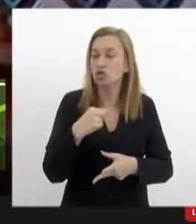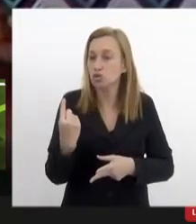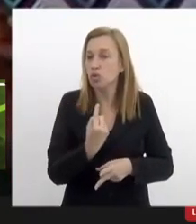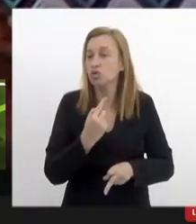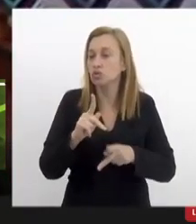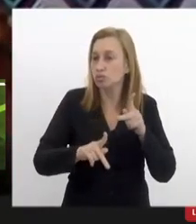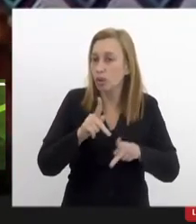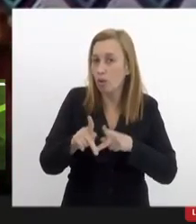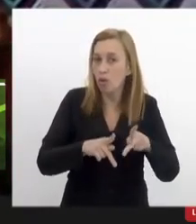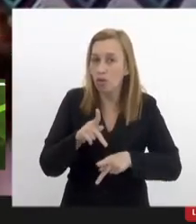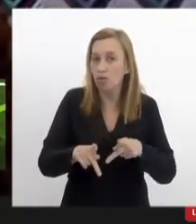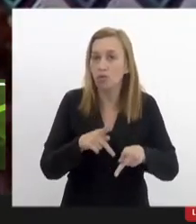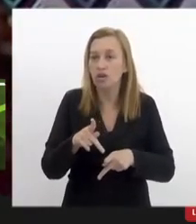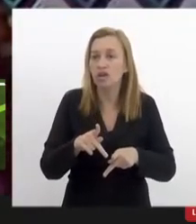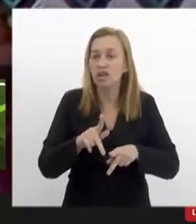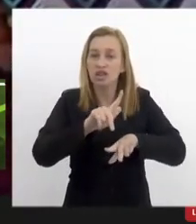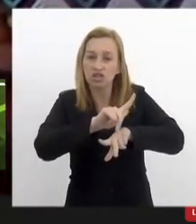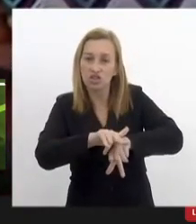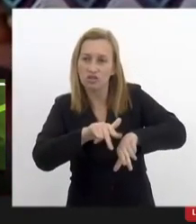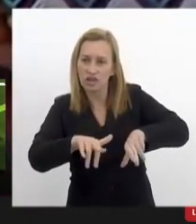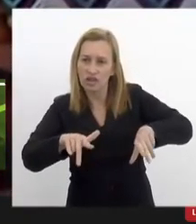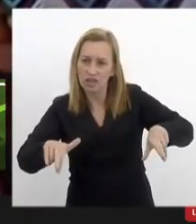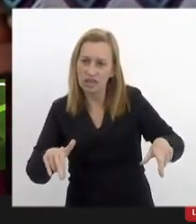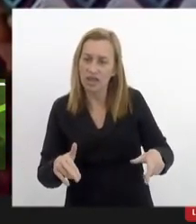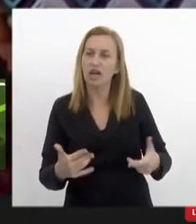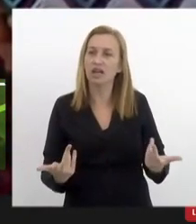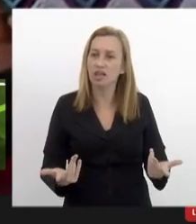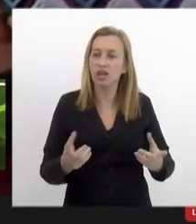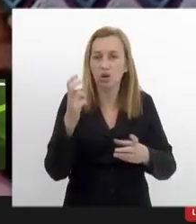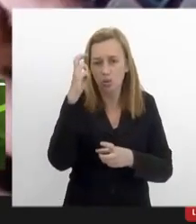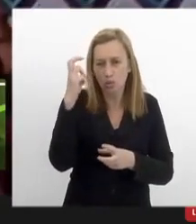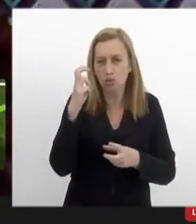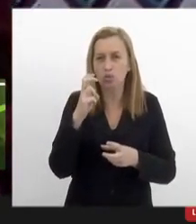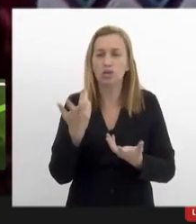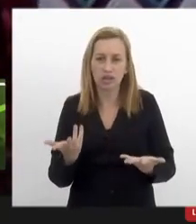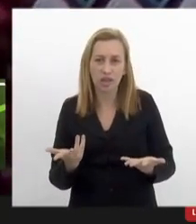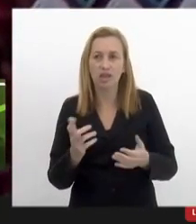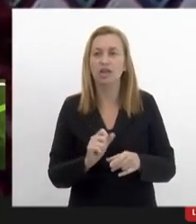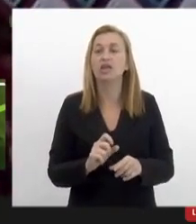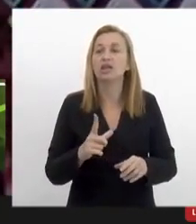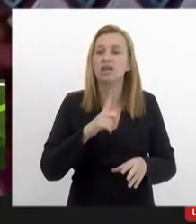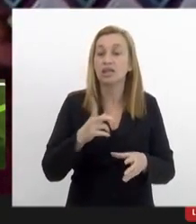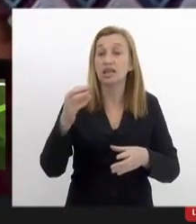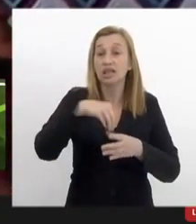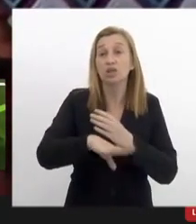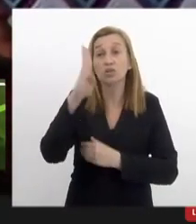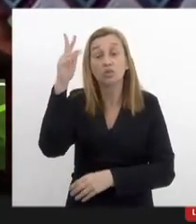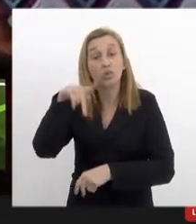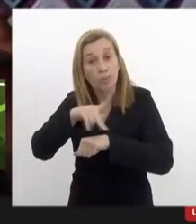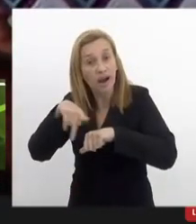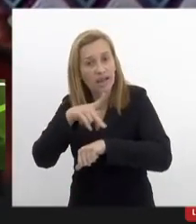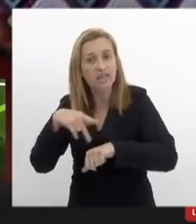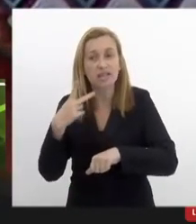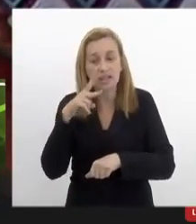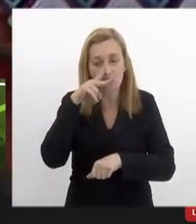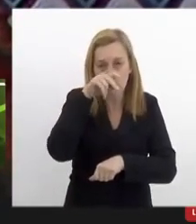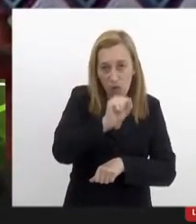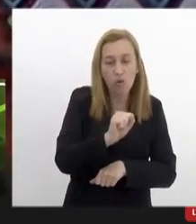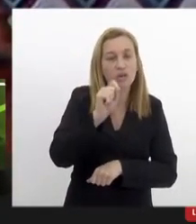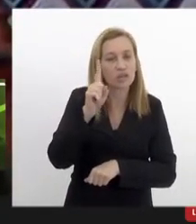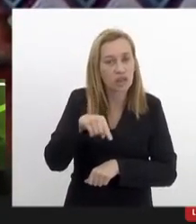povo, dessa diversidade, dessa multiculturalidade que a gente tem no nosso país, dessa força,